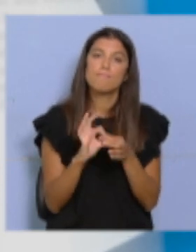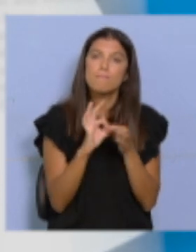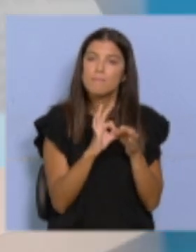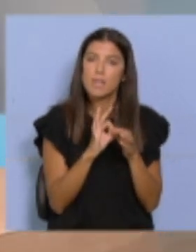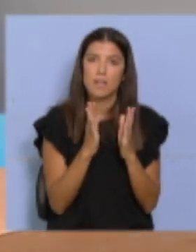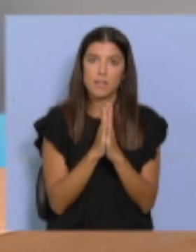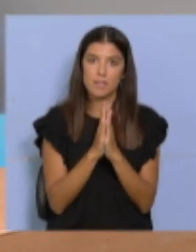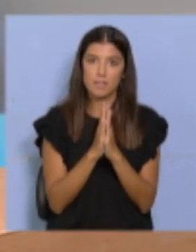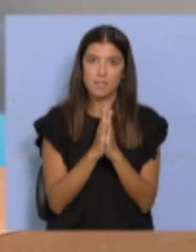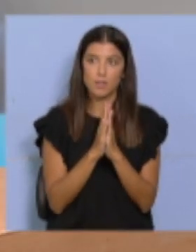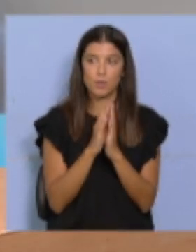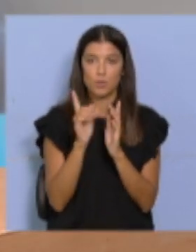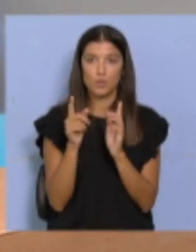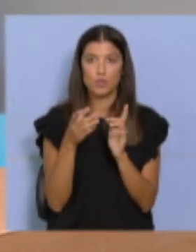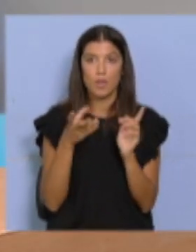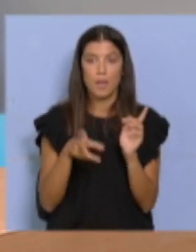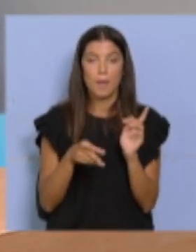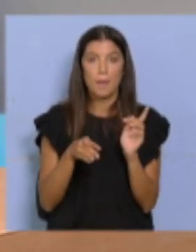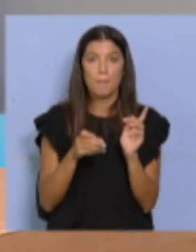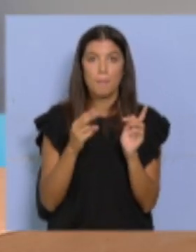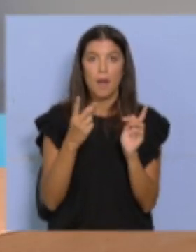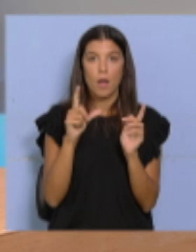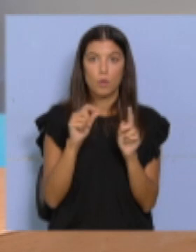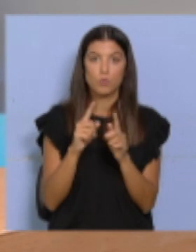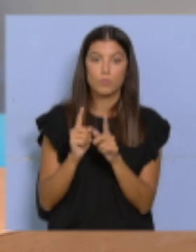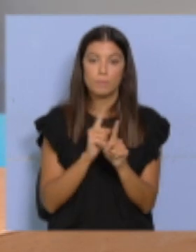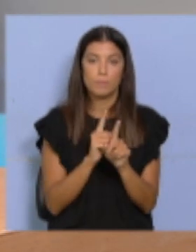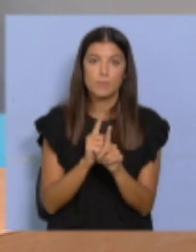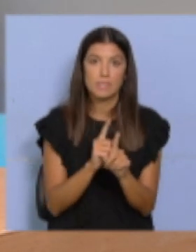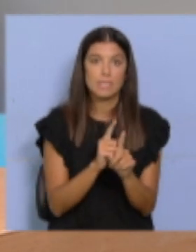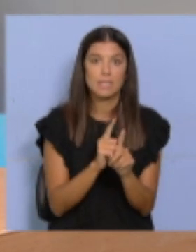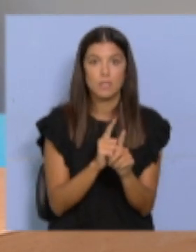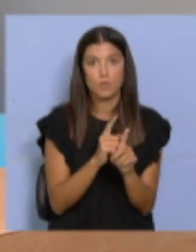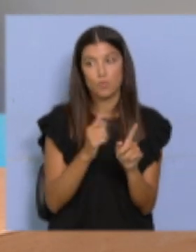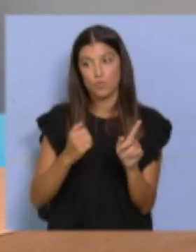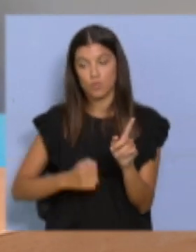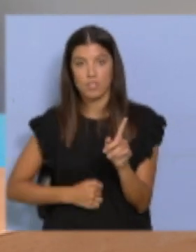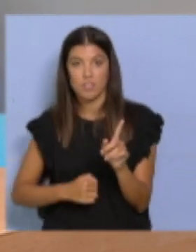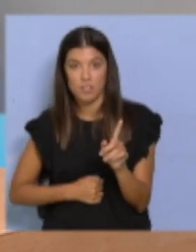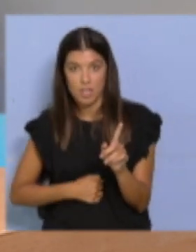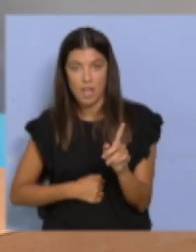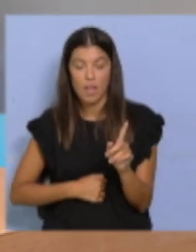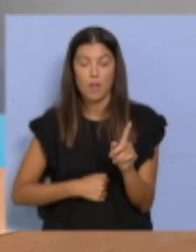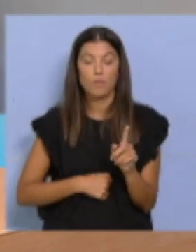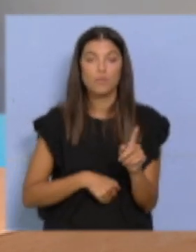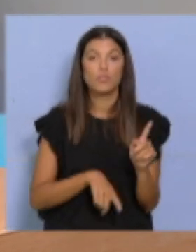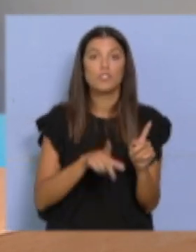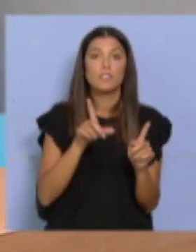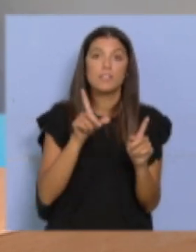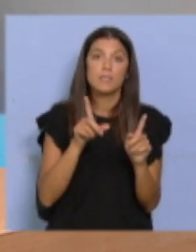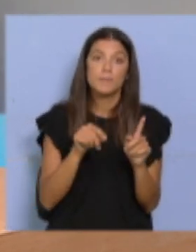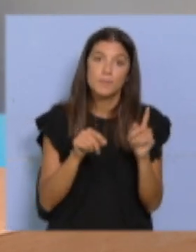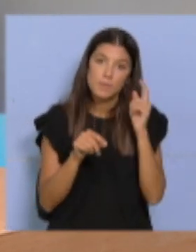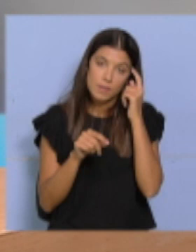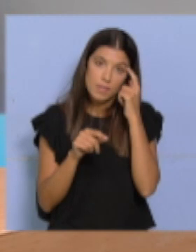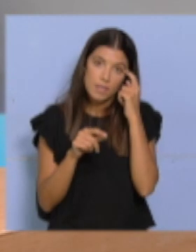ele perseguiu os cristãos e foi por Deus que ele anunciou a Deus aos seus